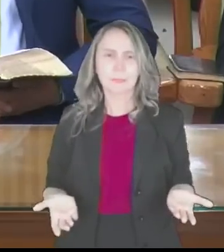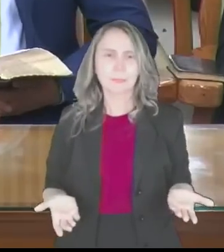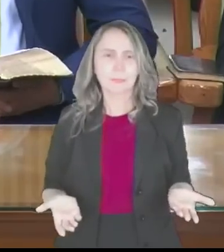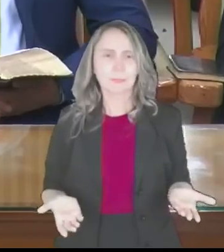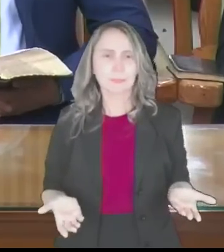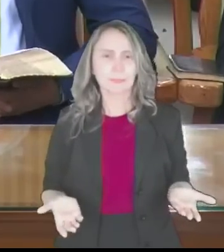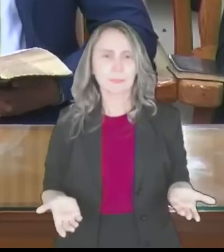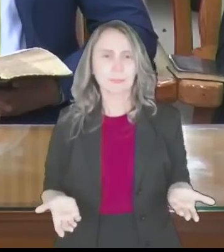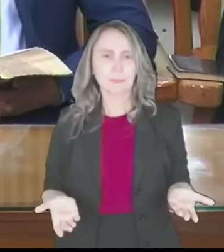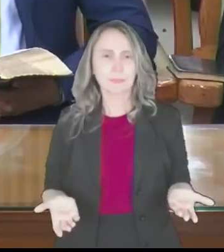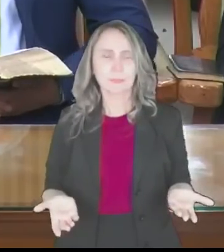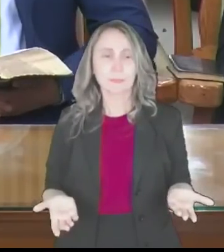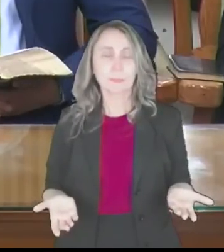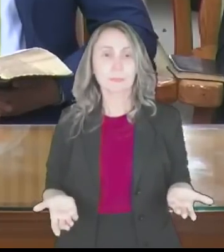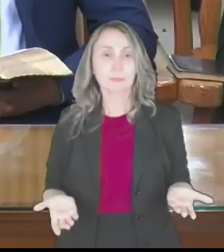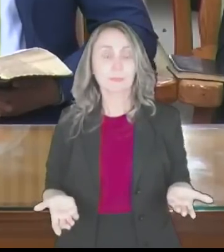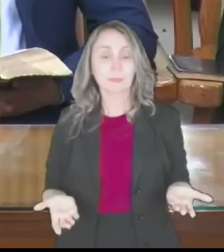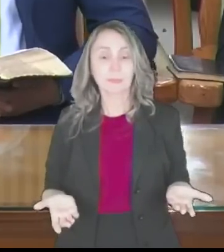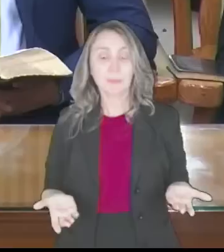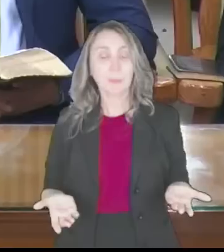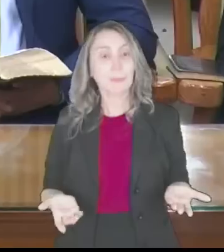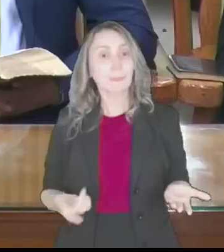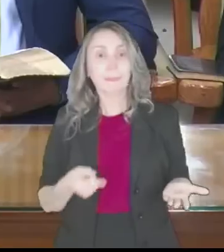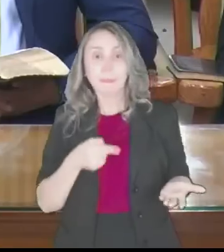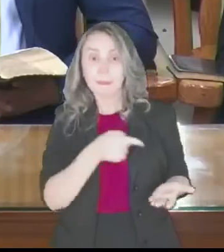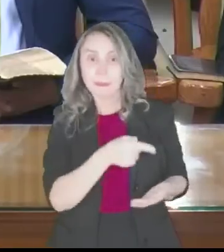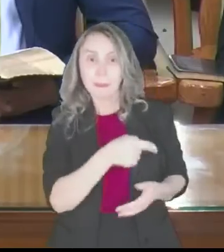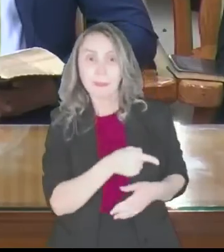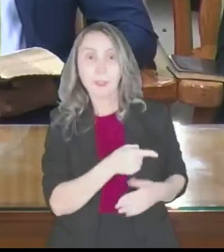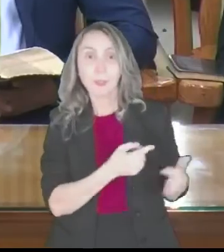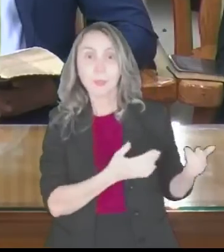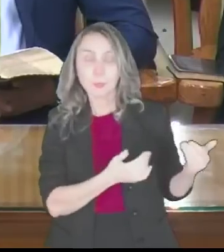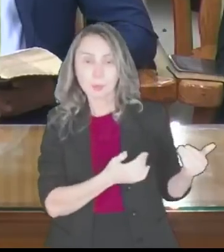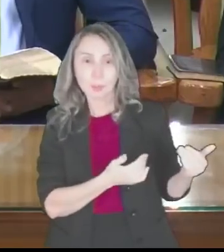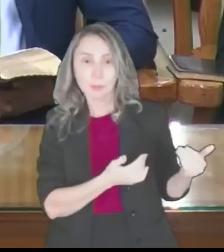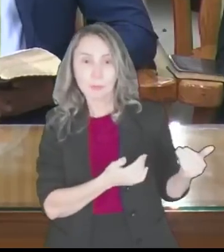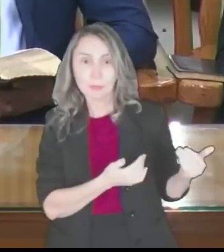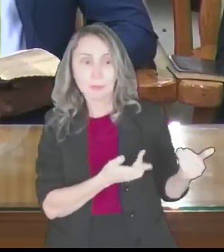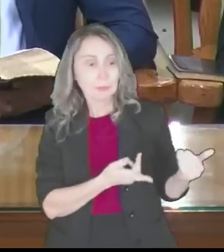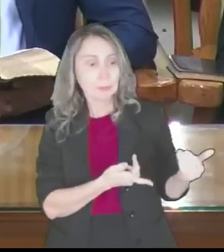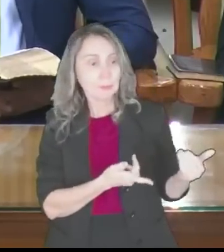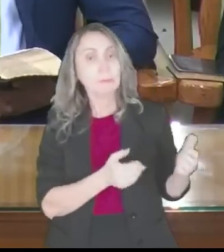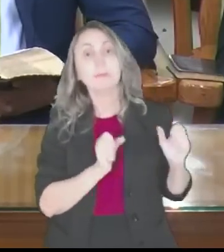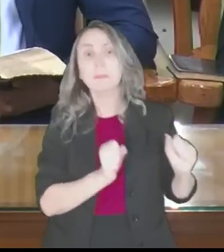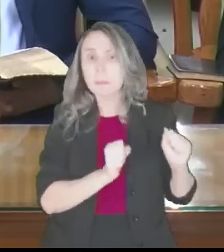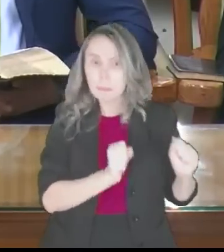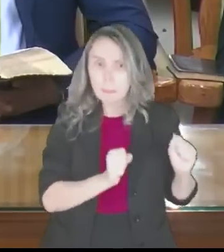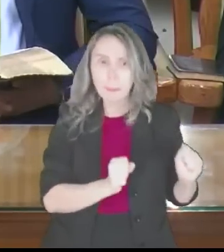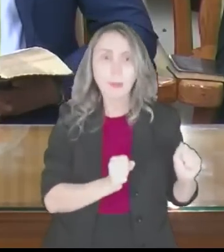Que se dá a liberdade de uma pessoa carregar 40 cigarros de maconha.